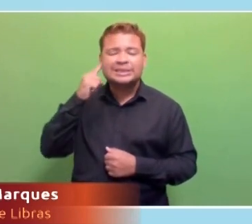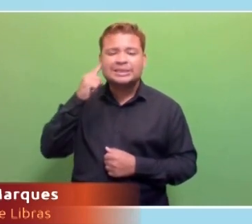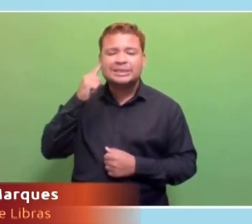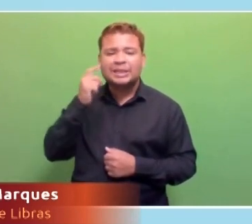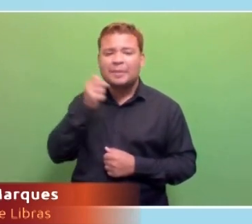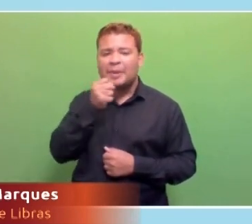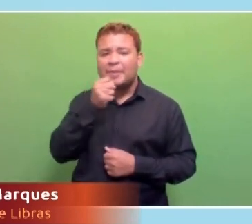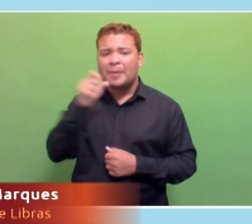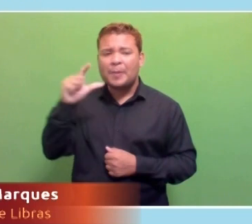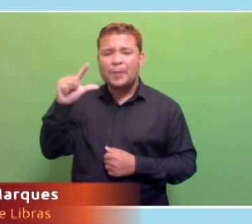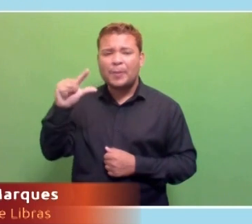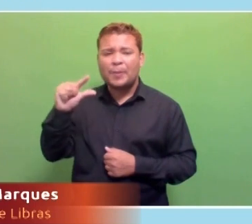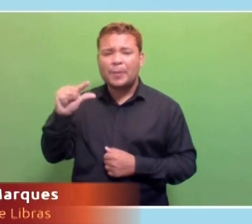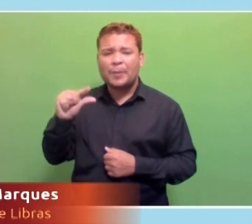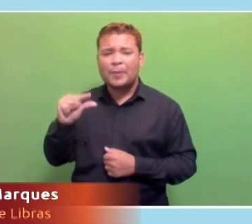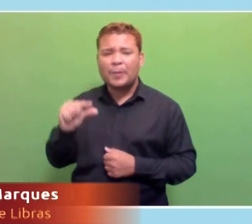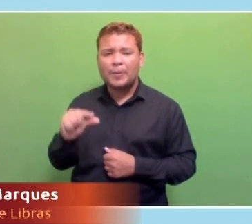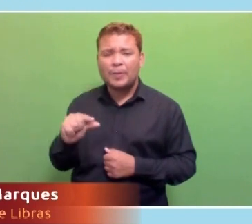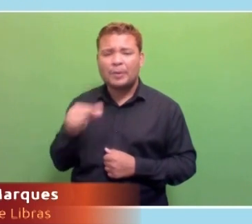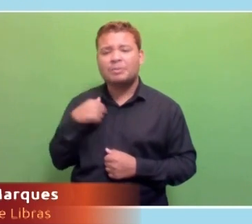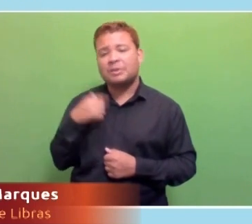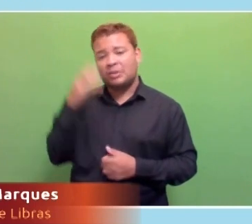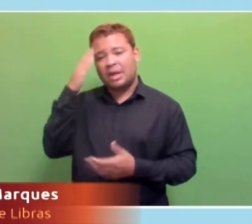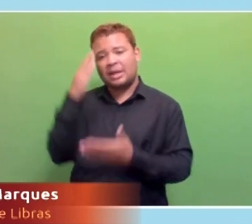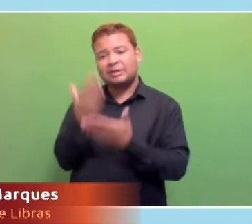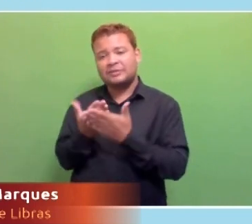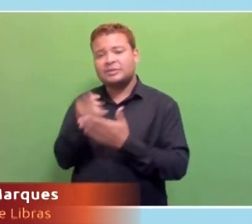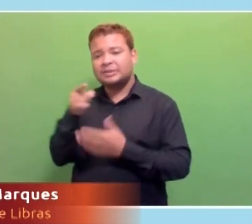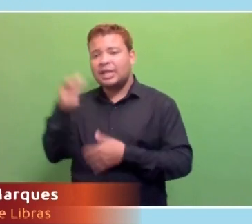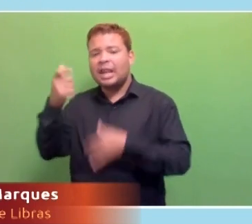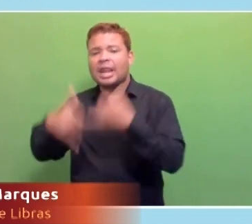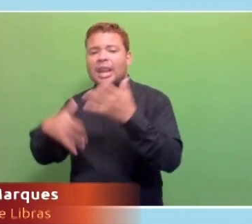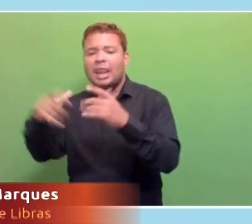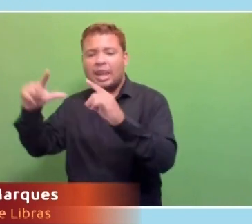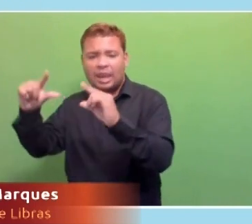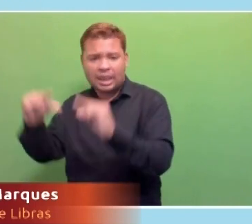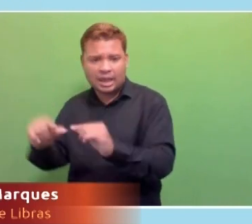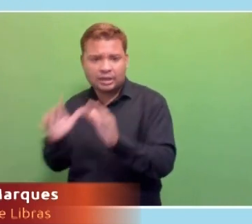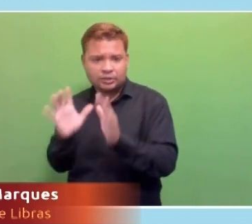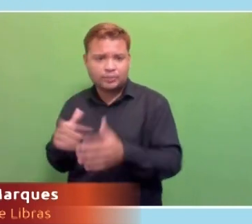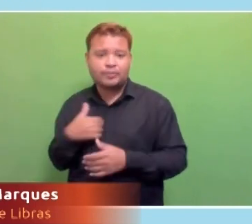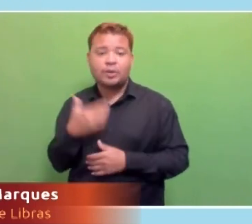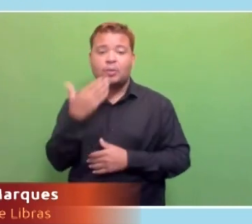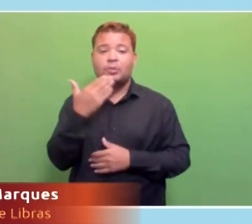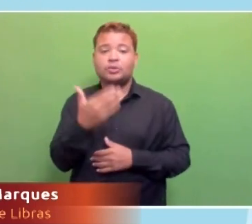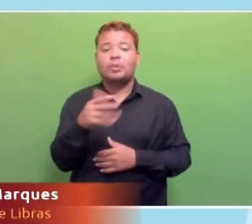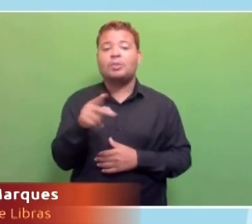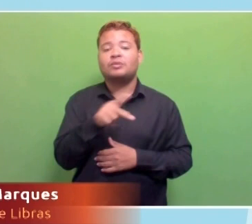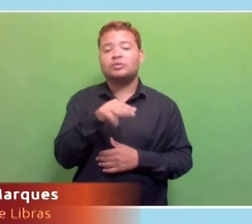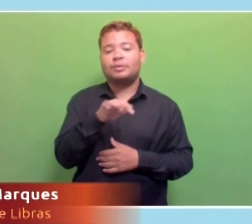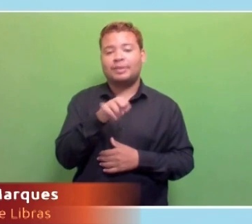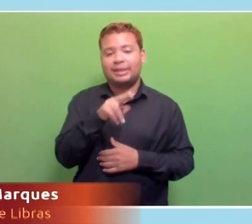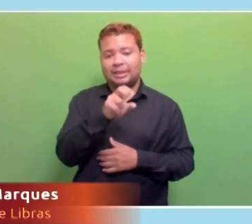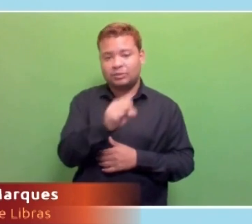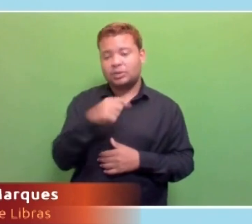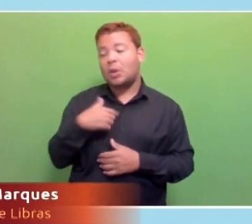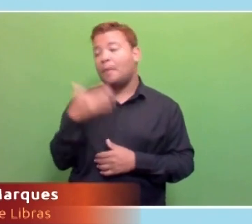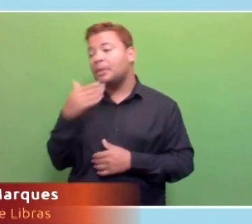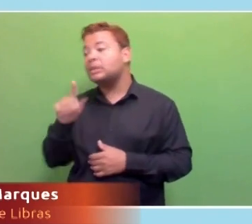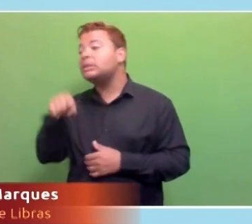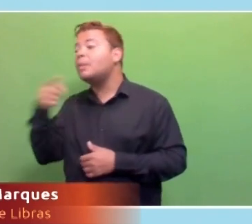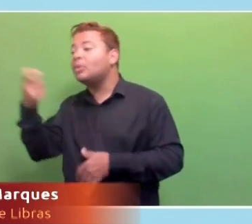mas acredito que o senhor já estivesse terminando a sua resposta. Vou passar a palavra para o professor Matheus, mas aí peço que, quando o senhor for falar novamente, talvez ficar um pouquinho mais